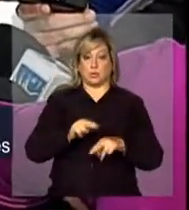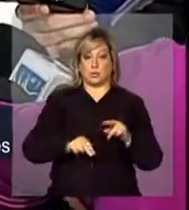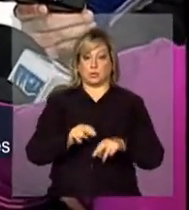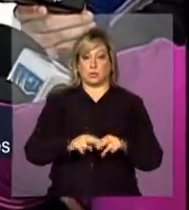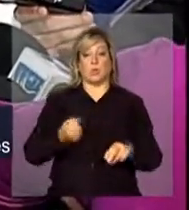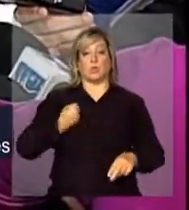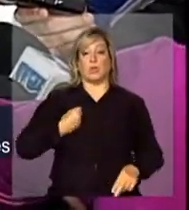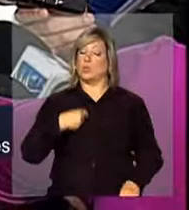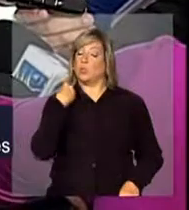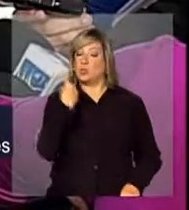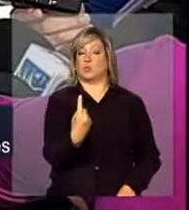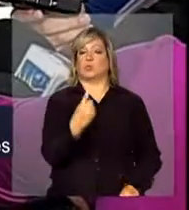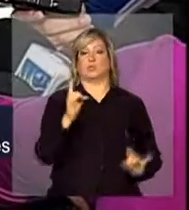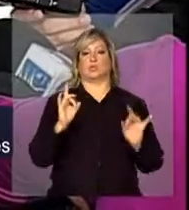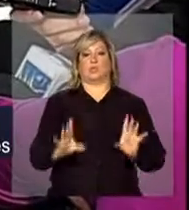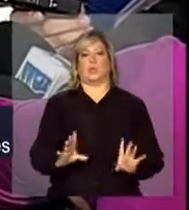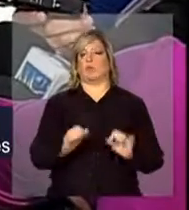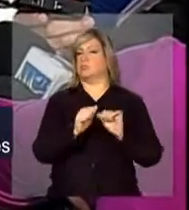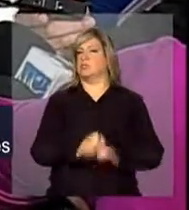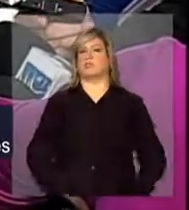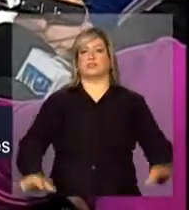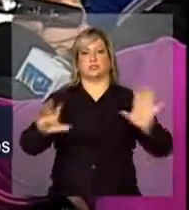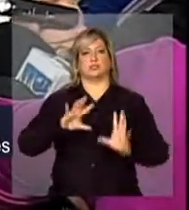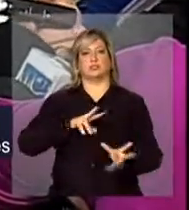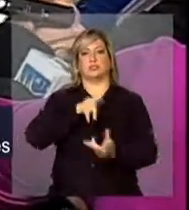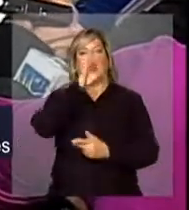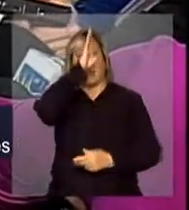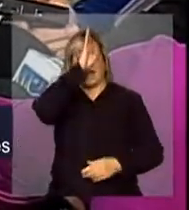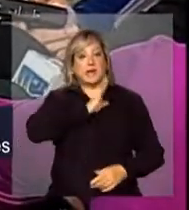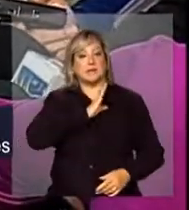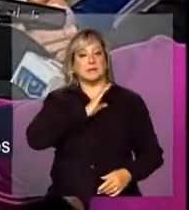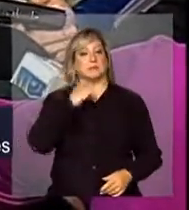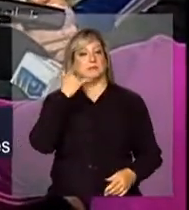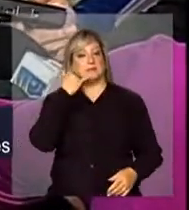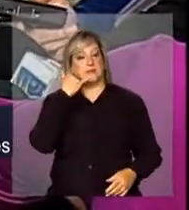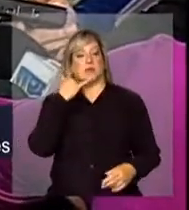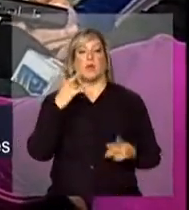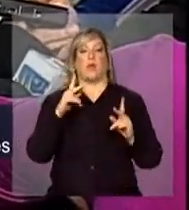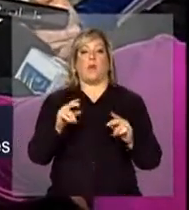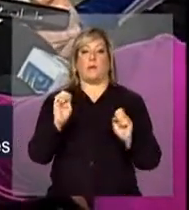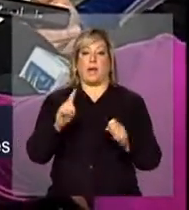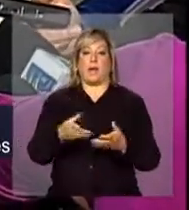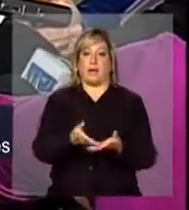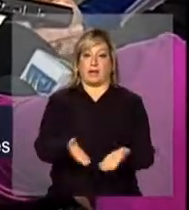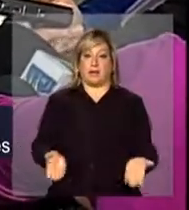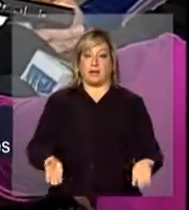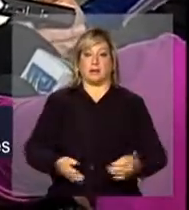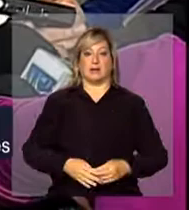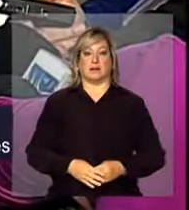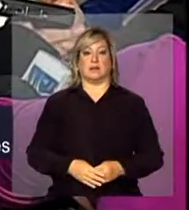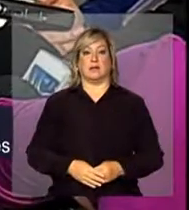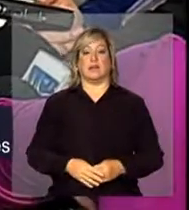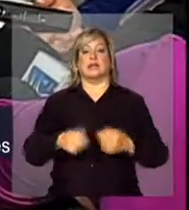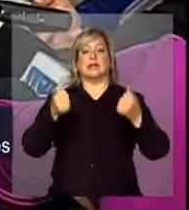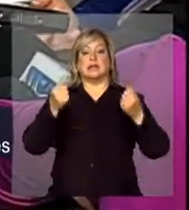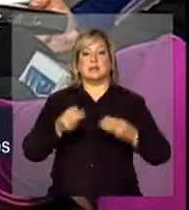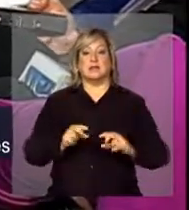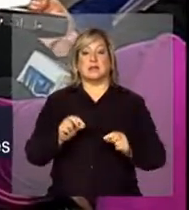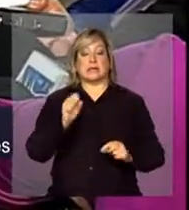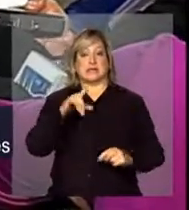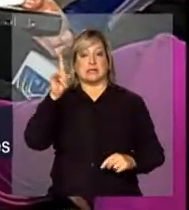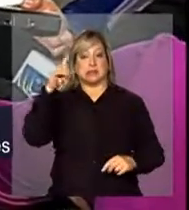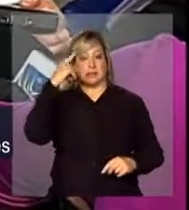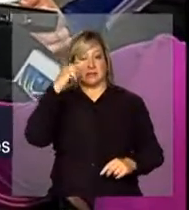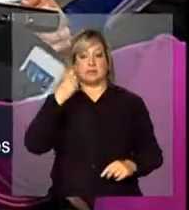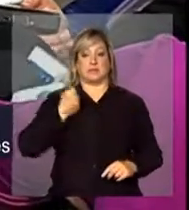um número só, internacional, gratuito, como é até então, e explicações. Se for Espanha, diz